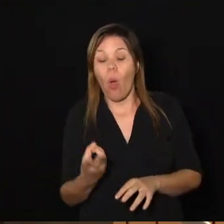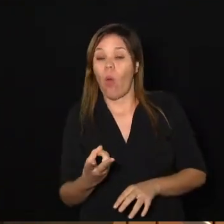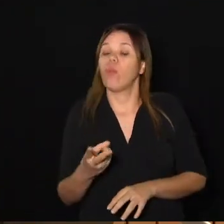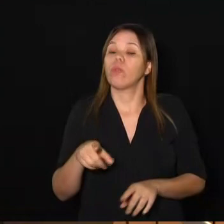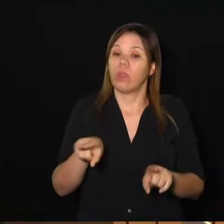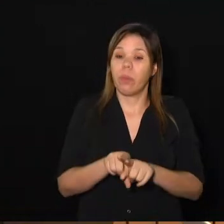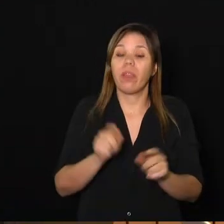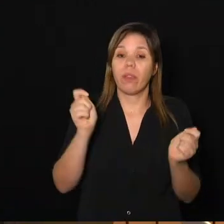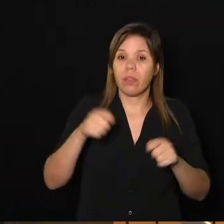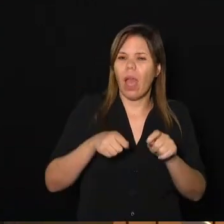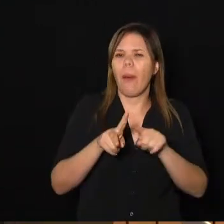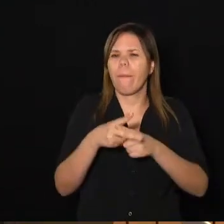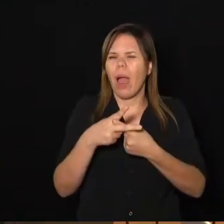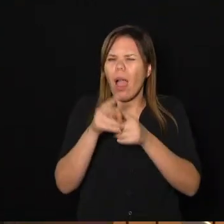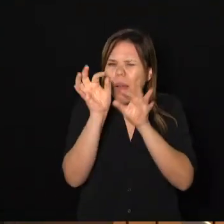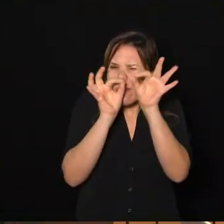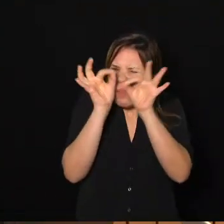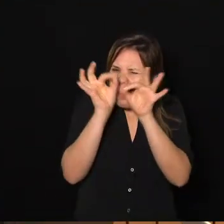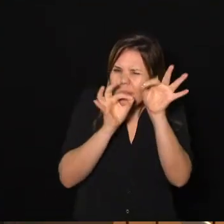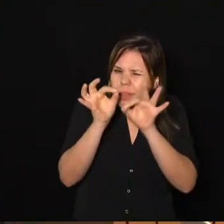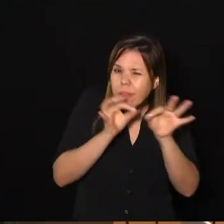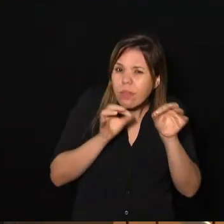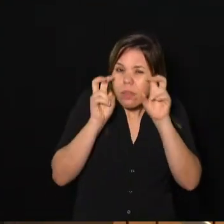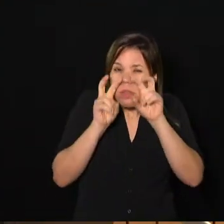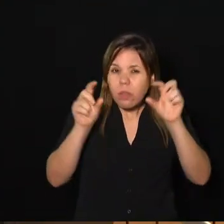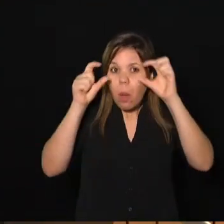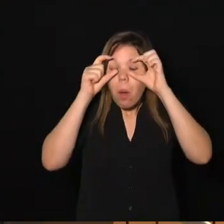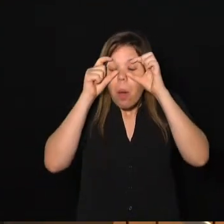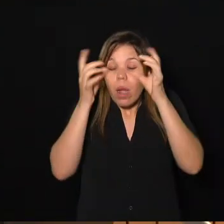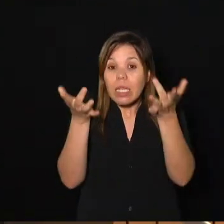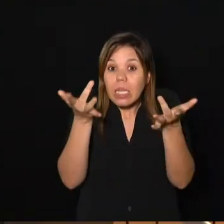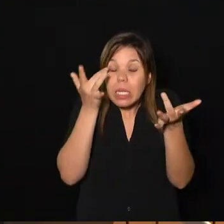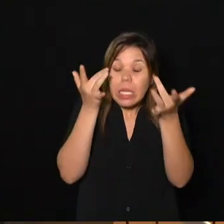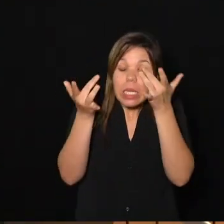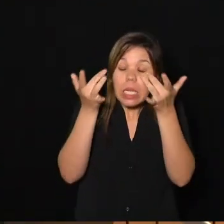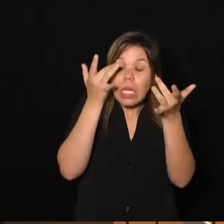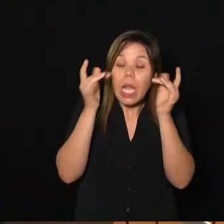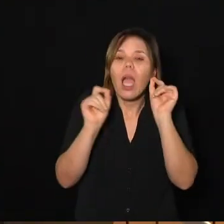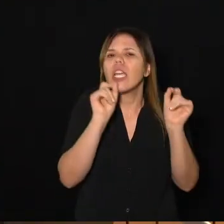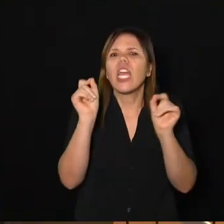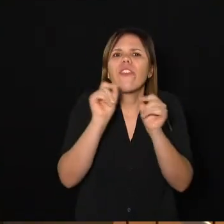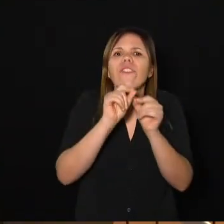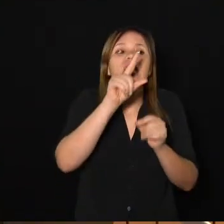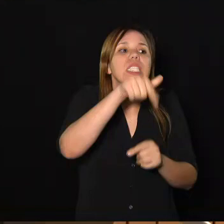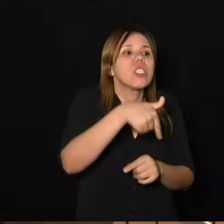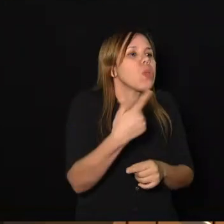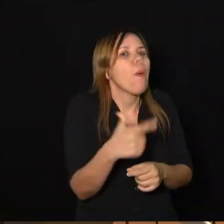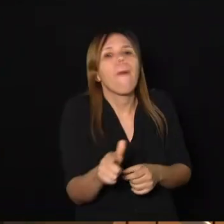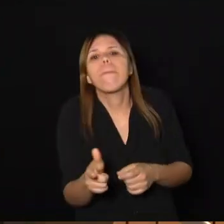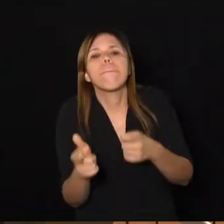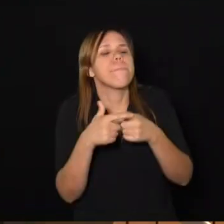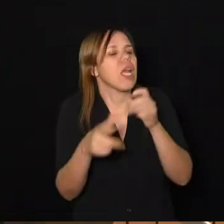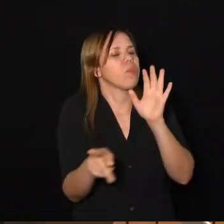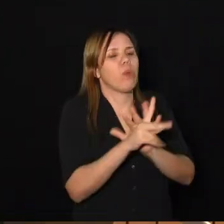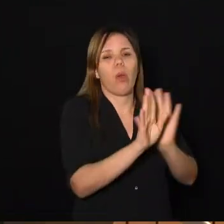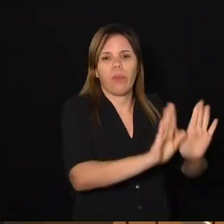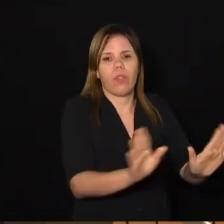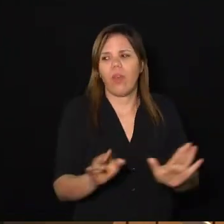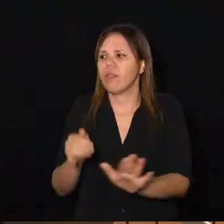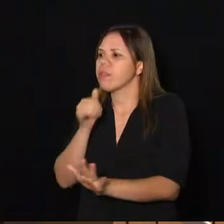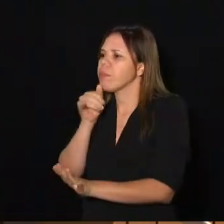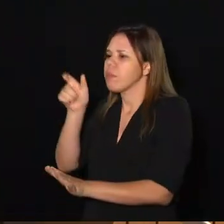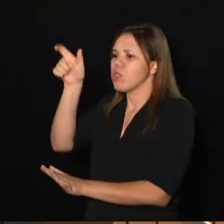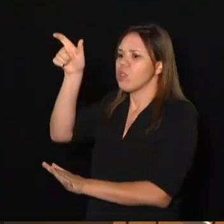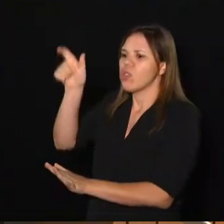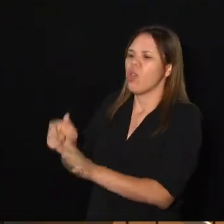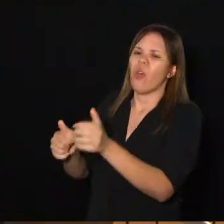corrigido com as lentes e quem faz isso não é médico jogador que quer ganhar dinheiro vendendo camisa